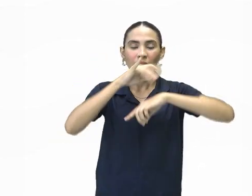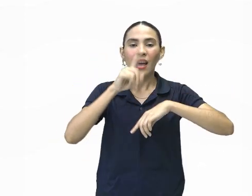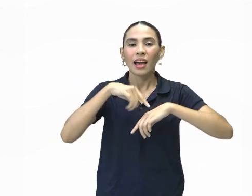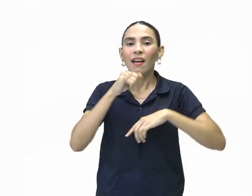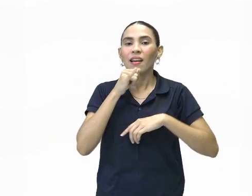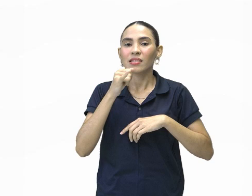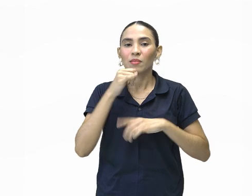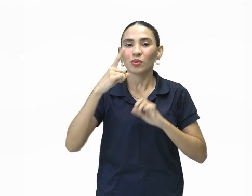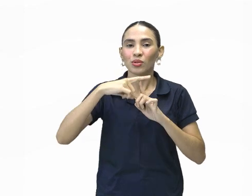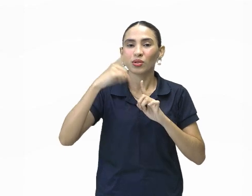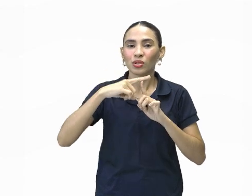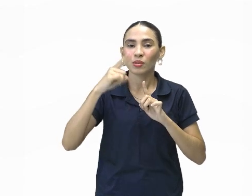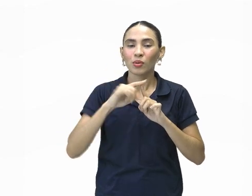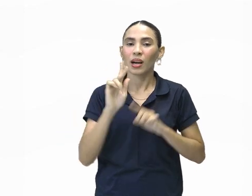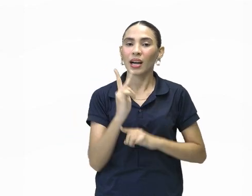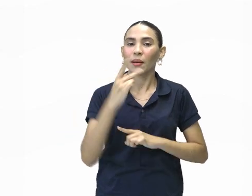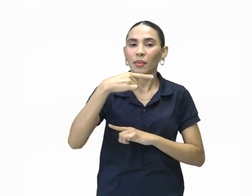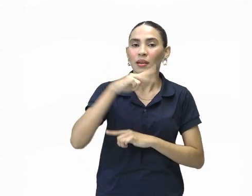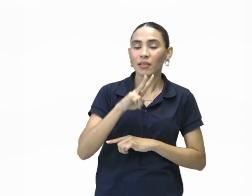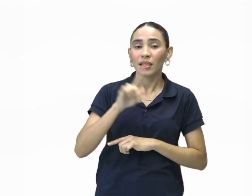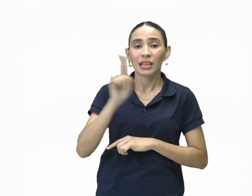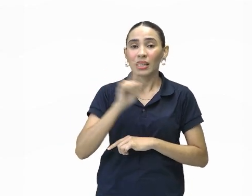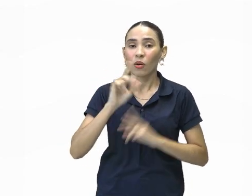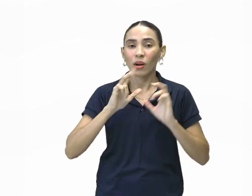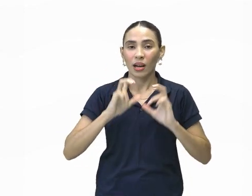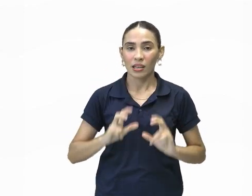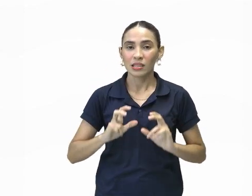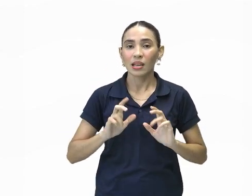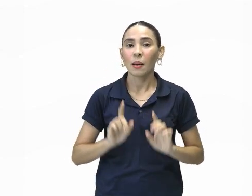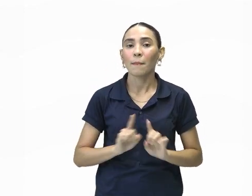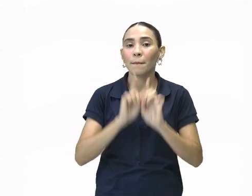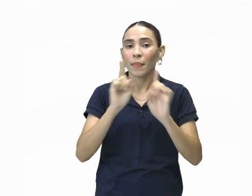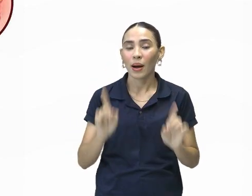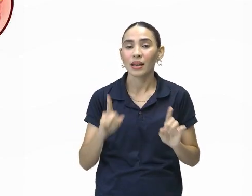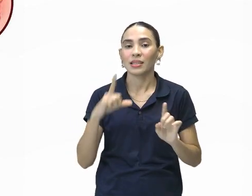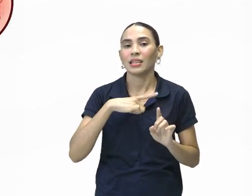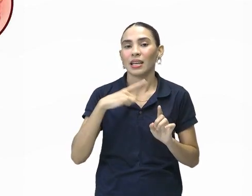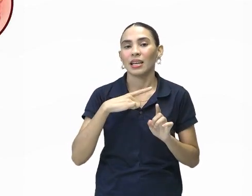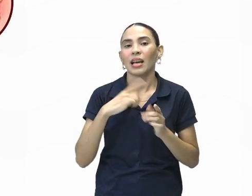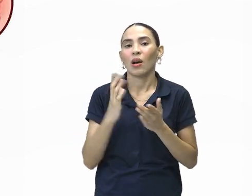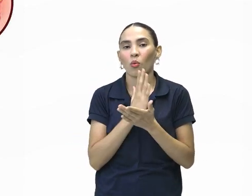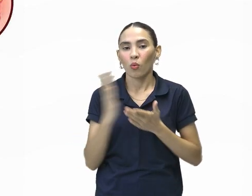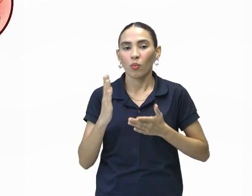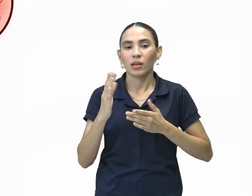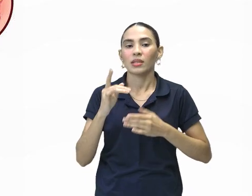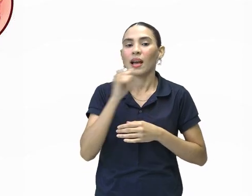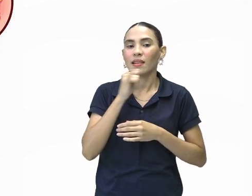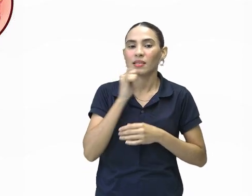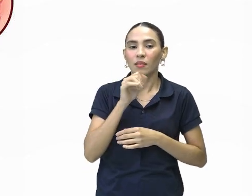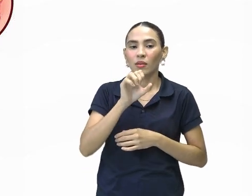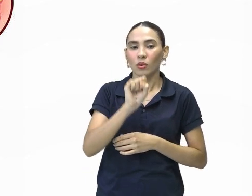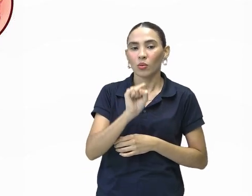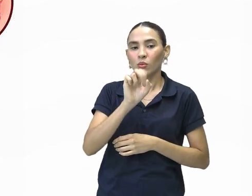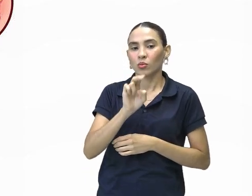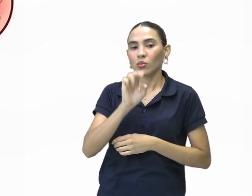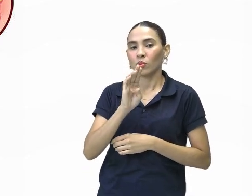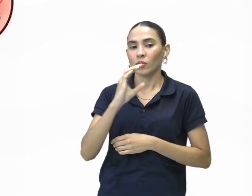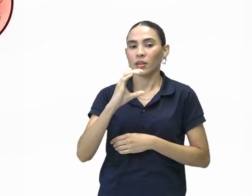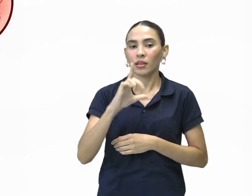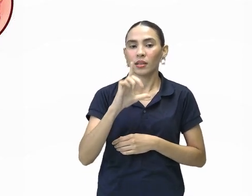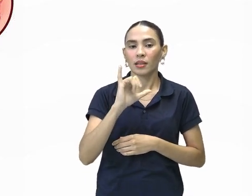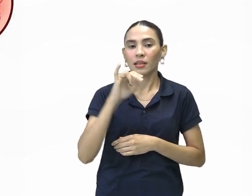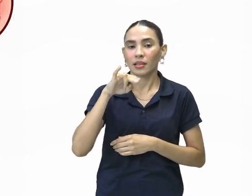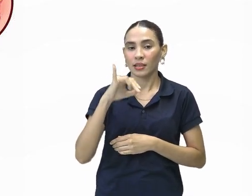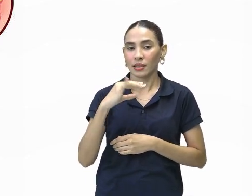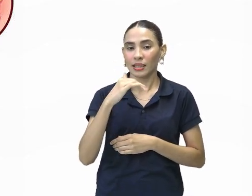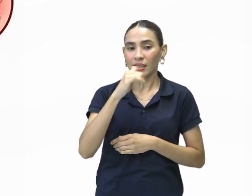aí do tipo de HPV não cancerígeno. Mas existem as lesões que são chamadas de subclínicas, tá? Porque